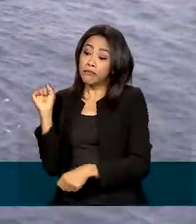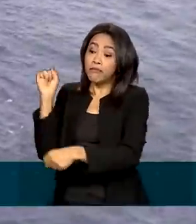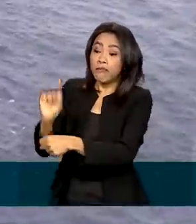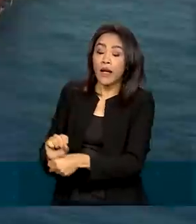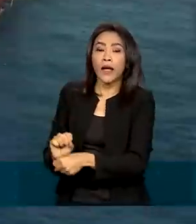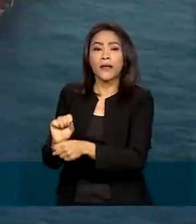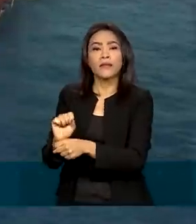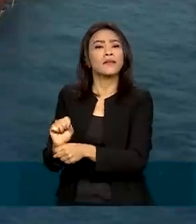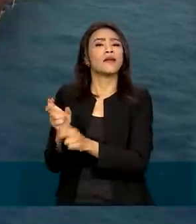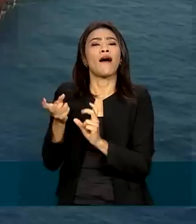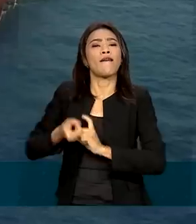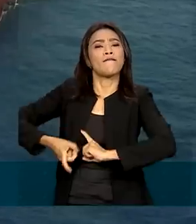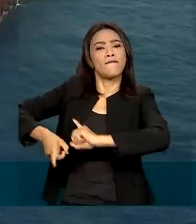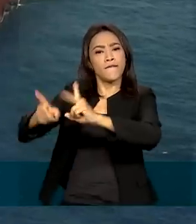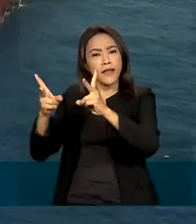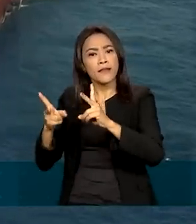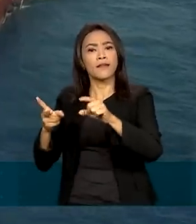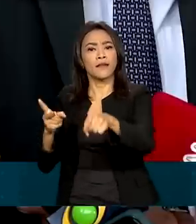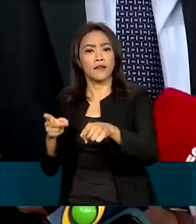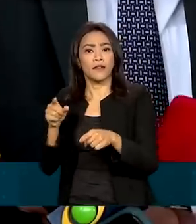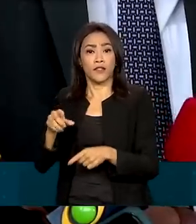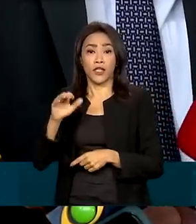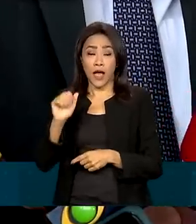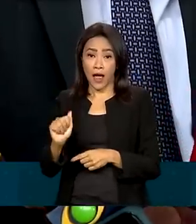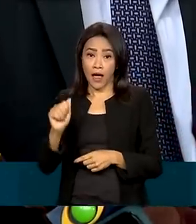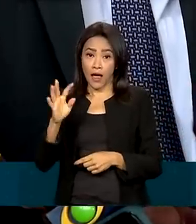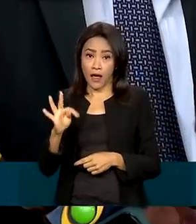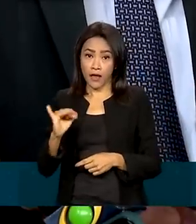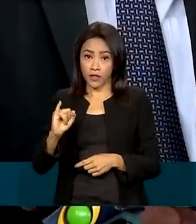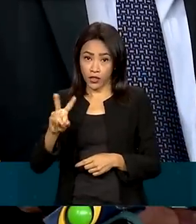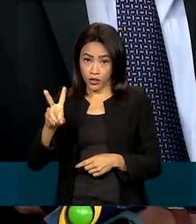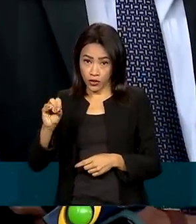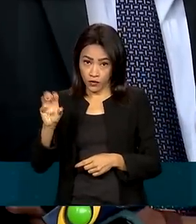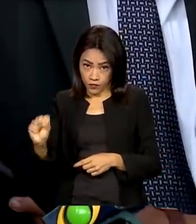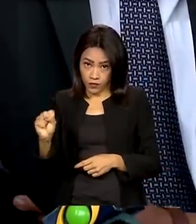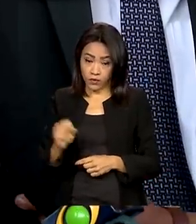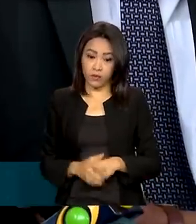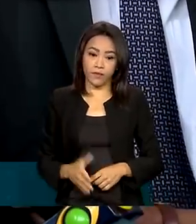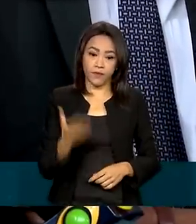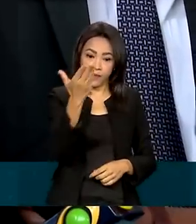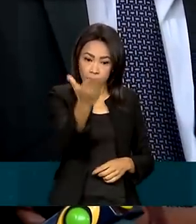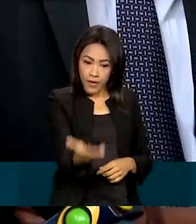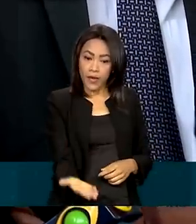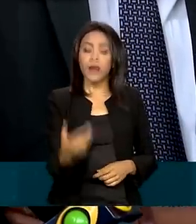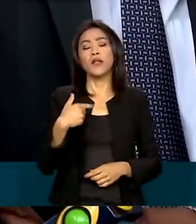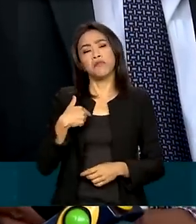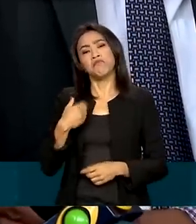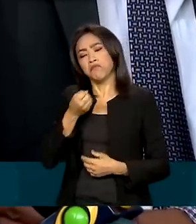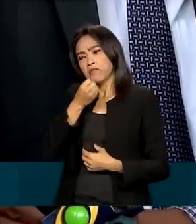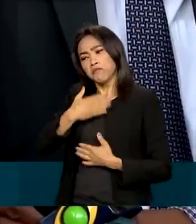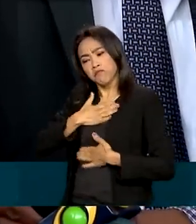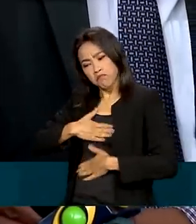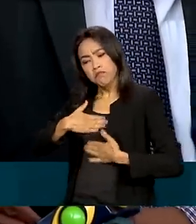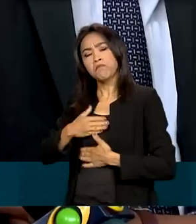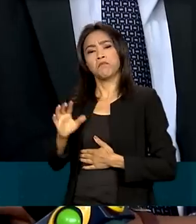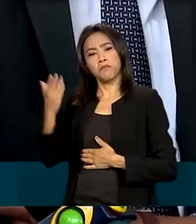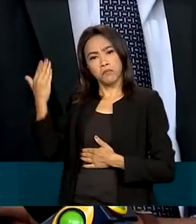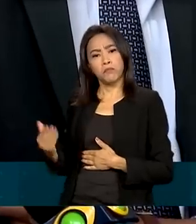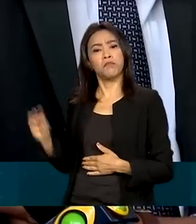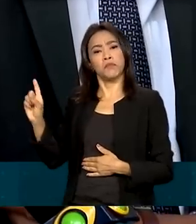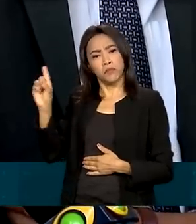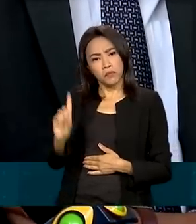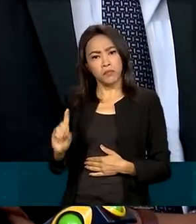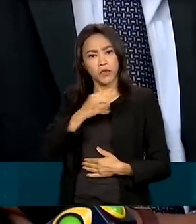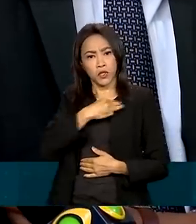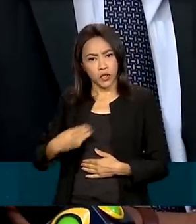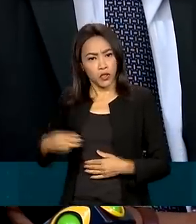de venda de ativos da Petrobras. O ministro, além de ter sido extremamente receptivo, cooperativo, nos